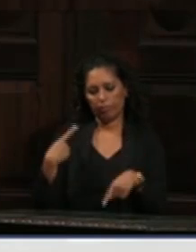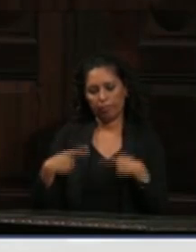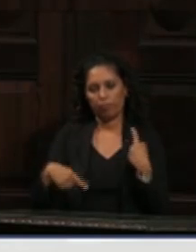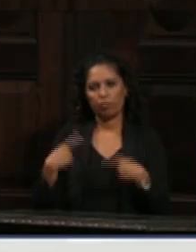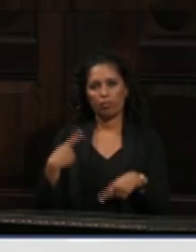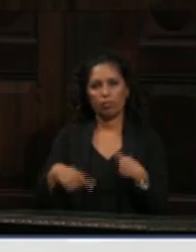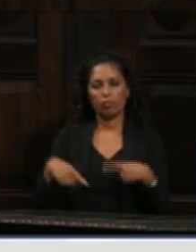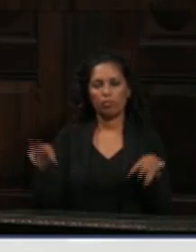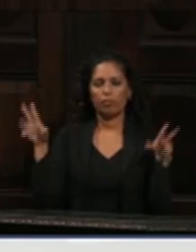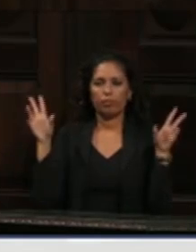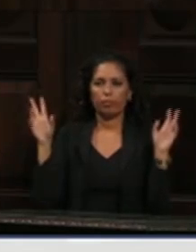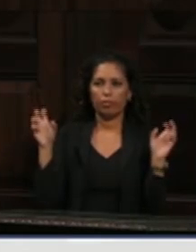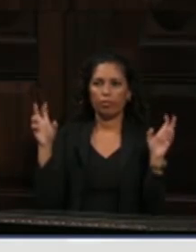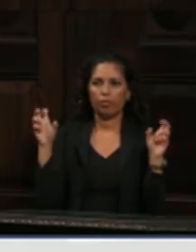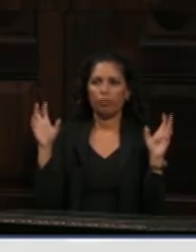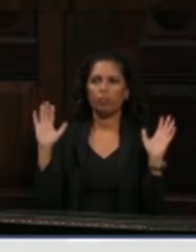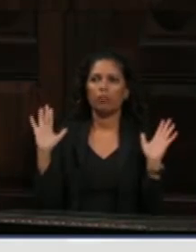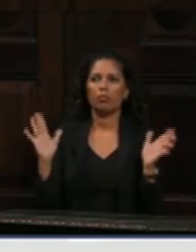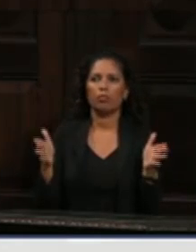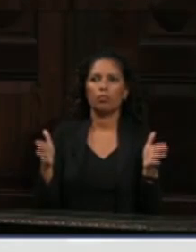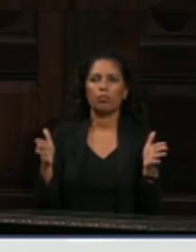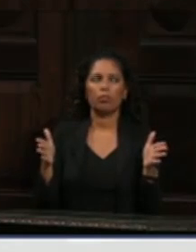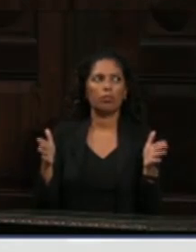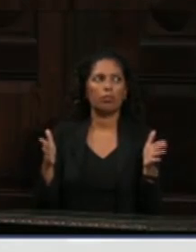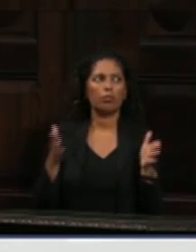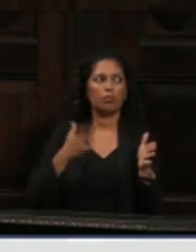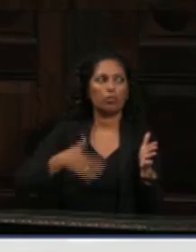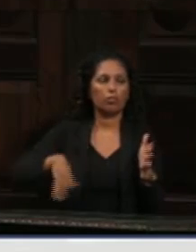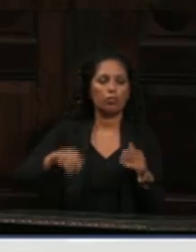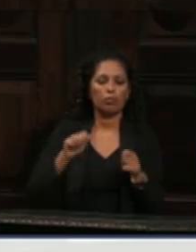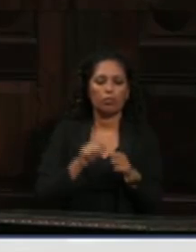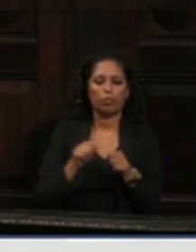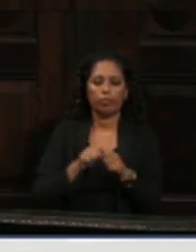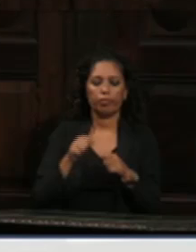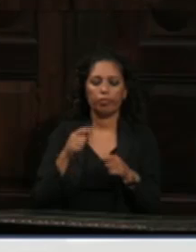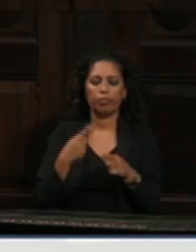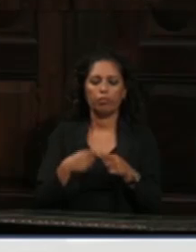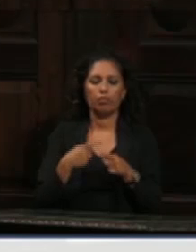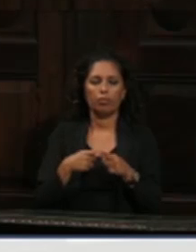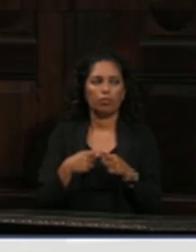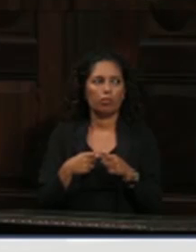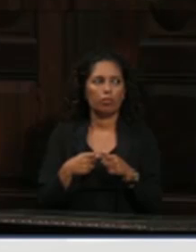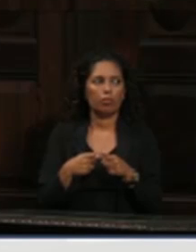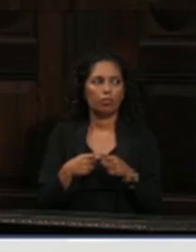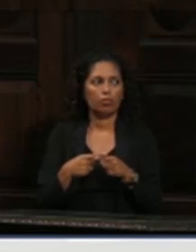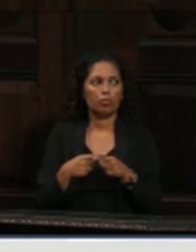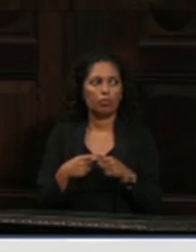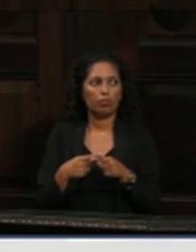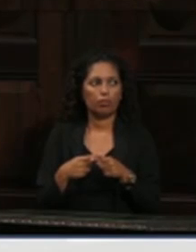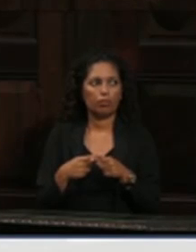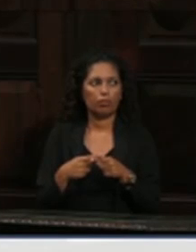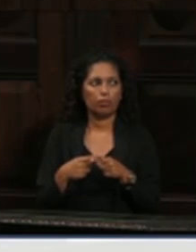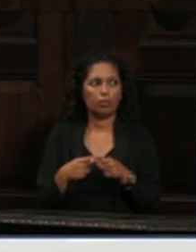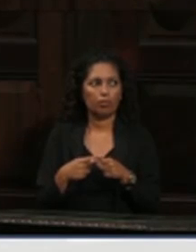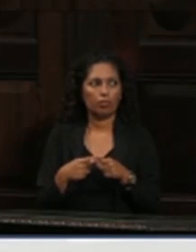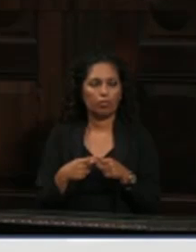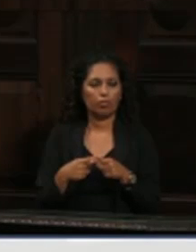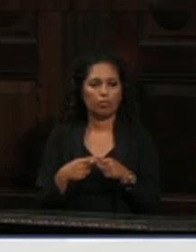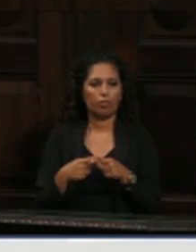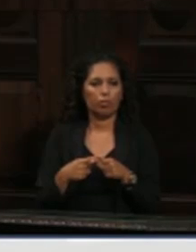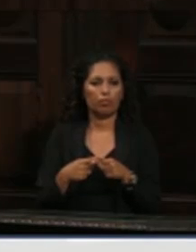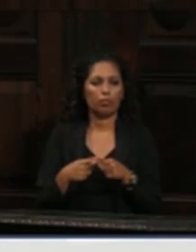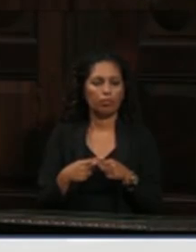discutindo esse tema. E estamos fazendo por quê? Não é função de uma ilação